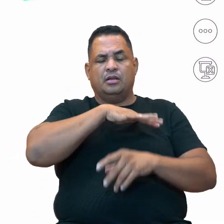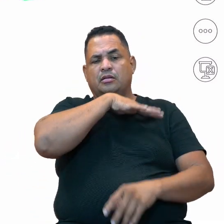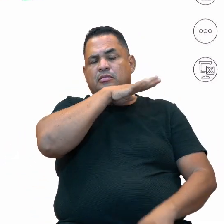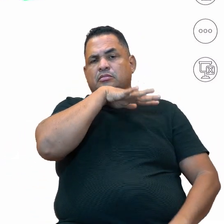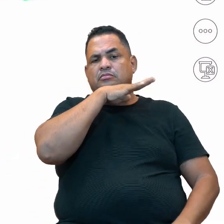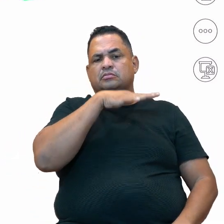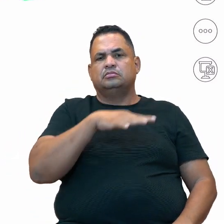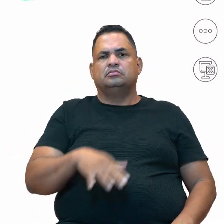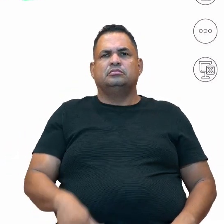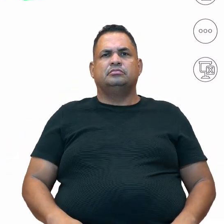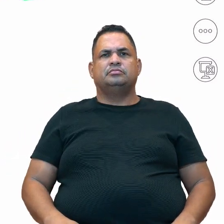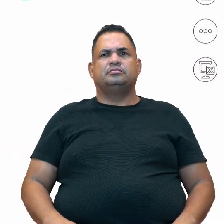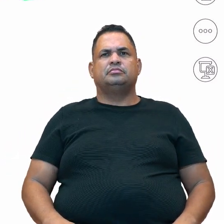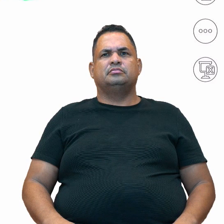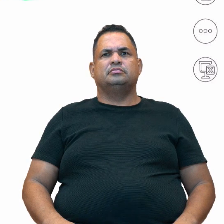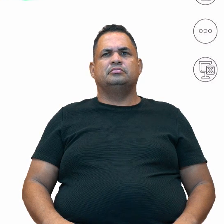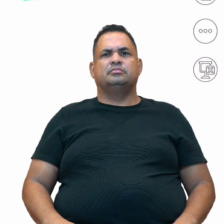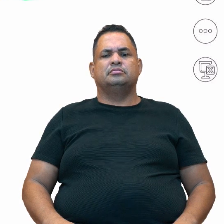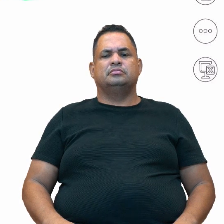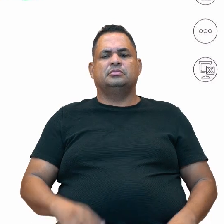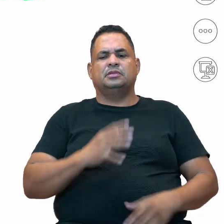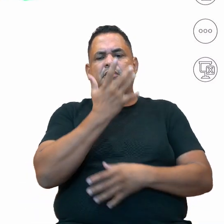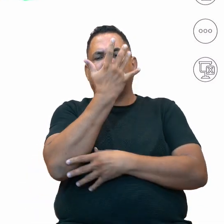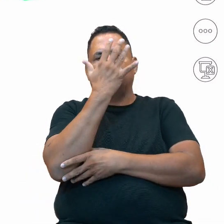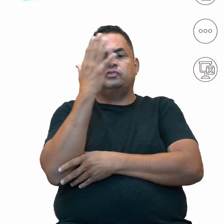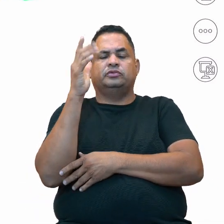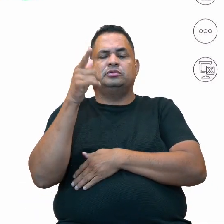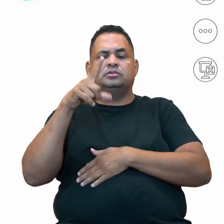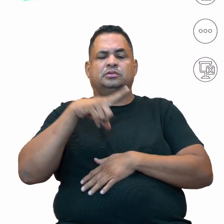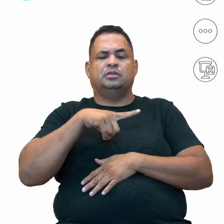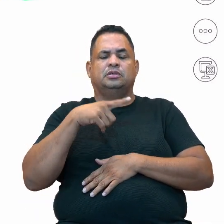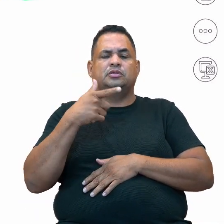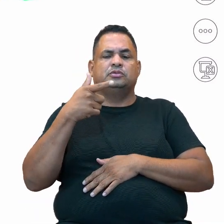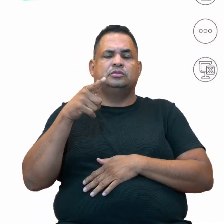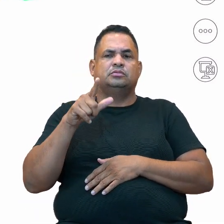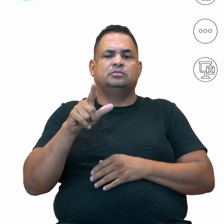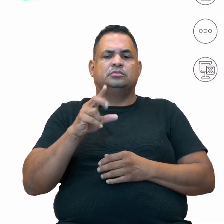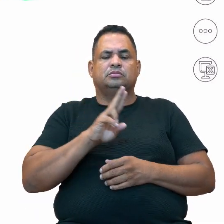mas na espécie vegetal eles recebem outro nome, que é